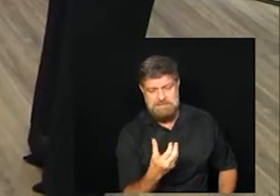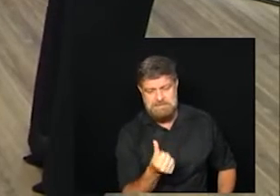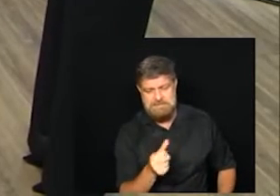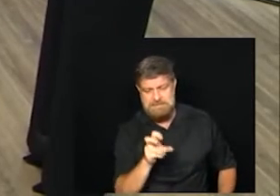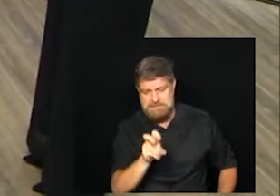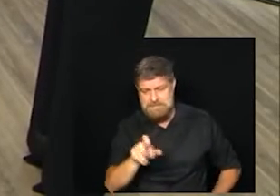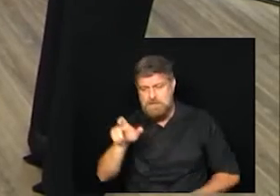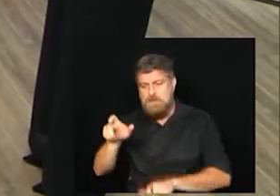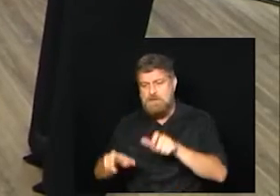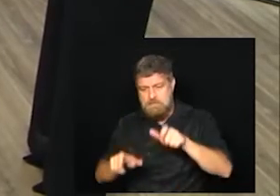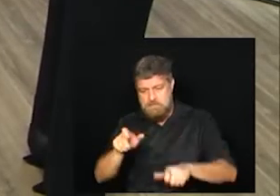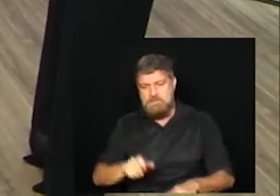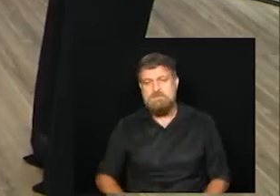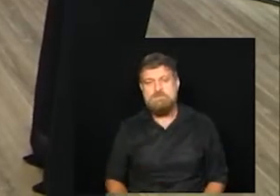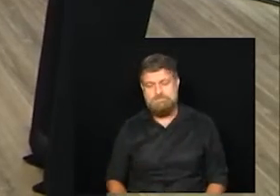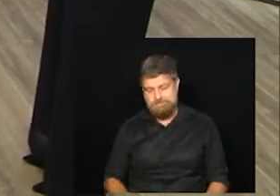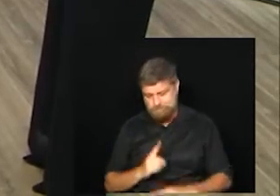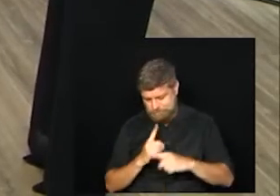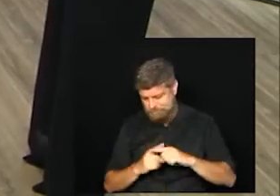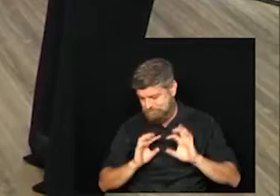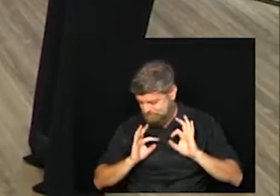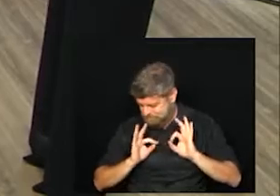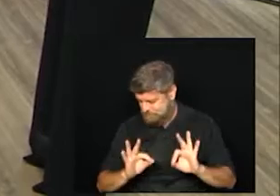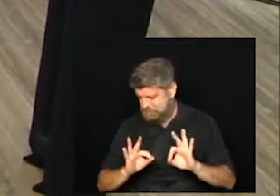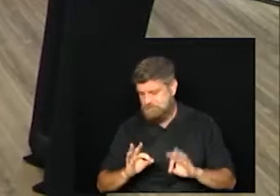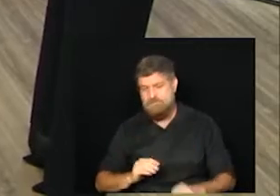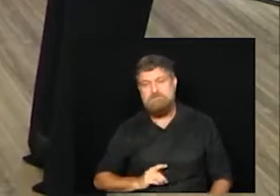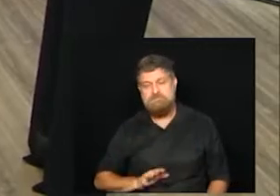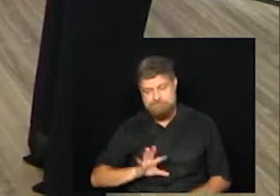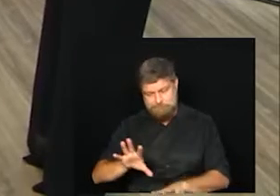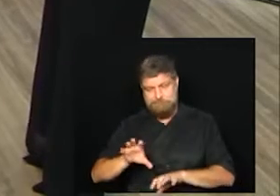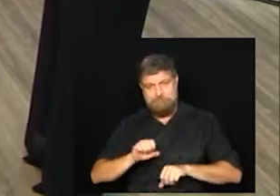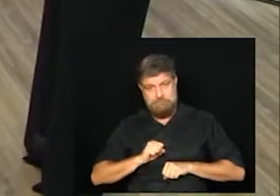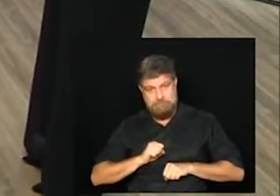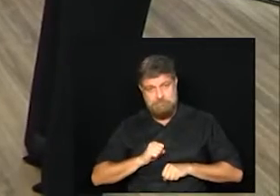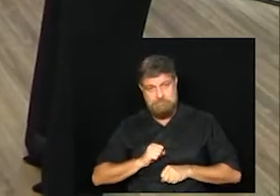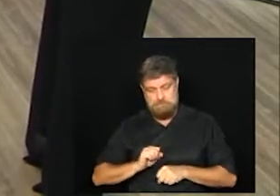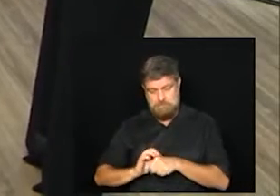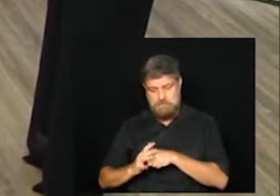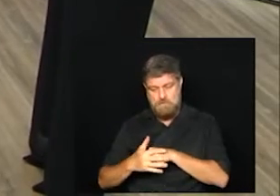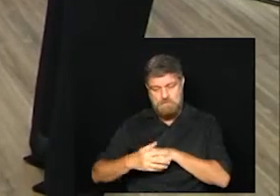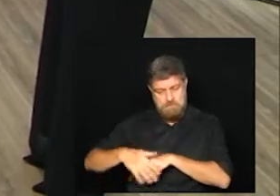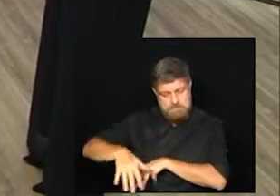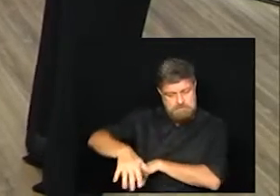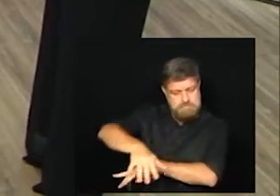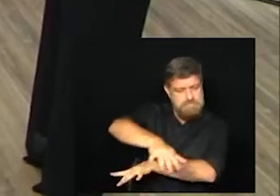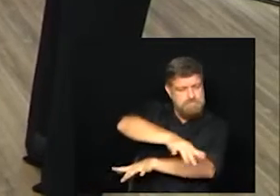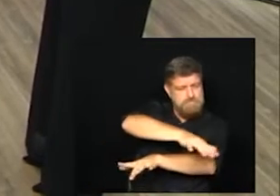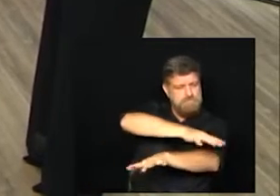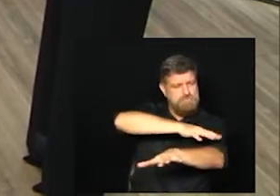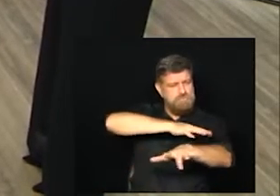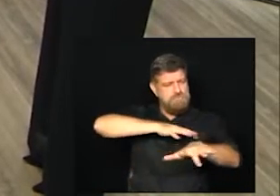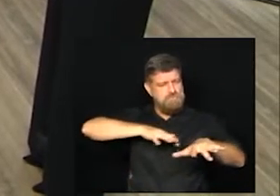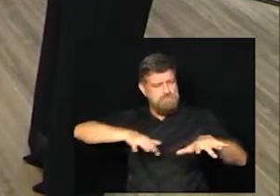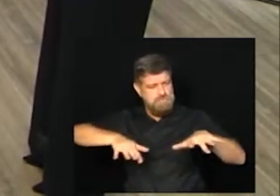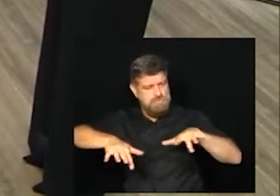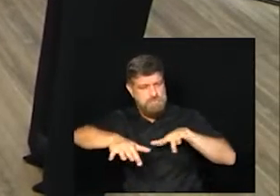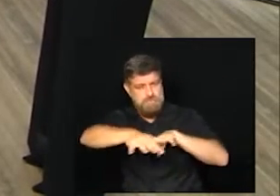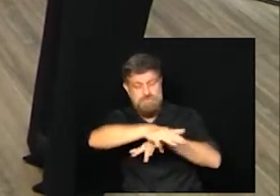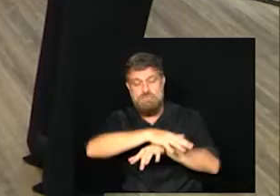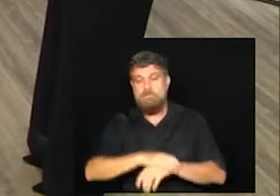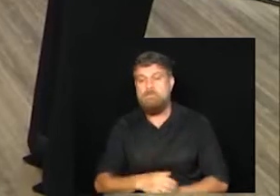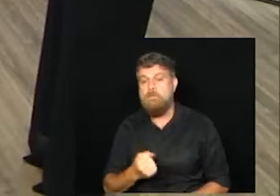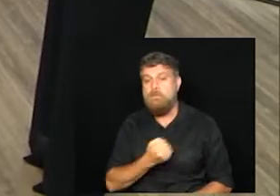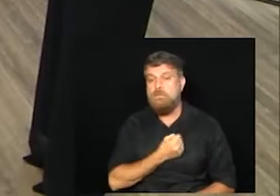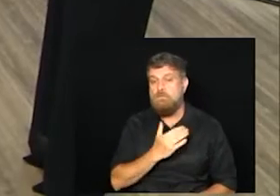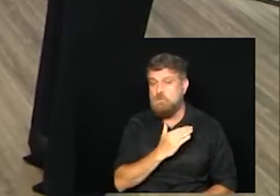365 pessoas testaram positivo, o que mostra que a doença ela continua circulando. Em relação a óbitos